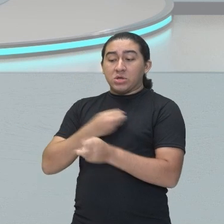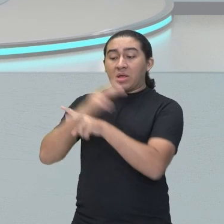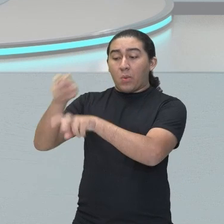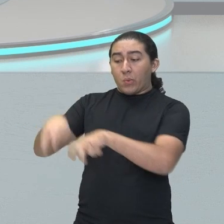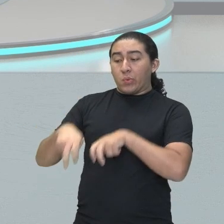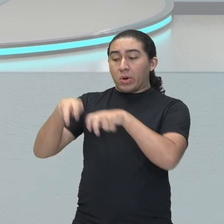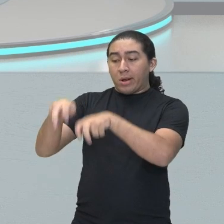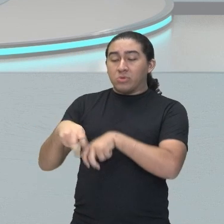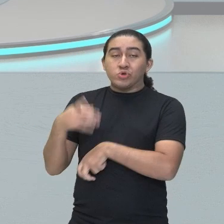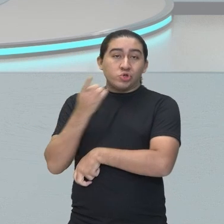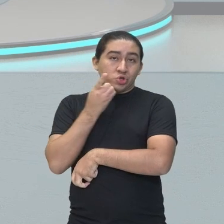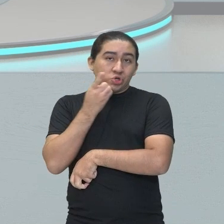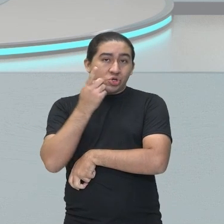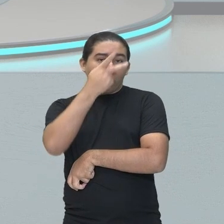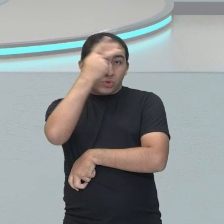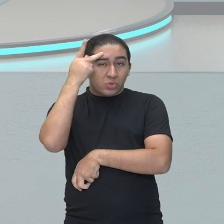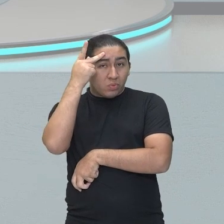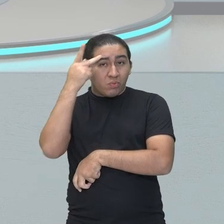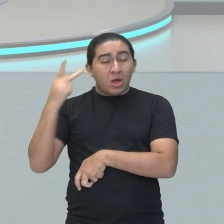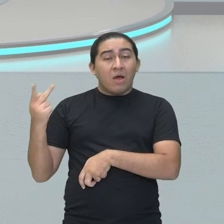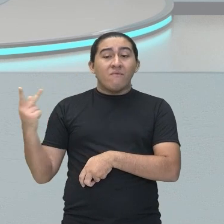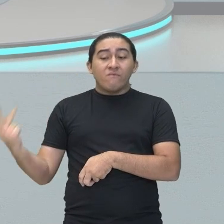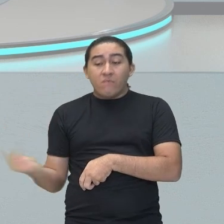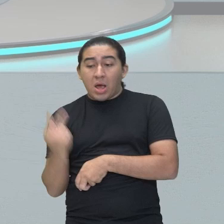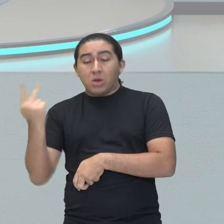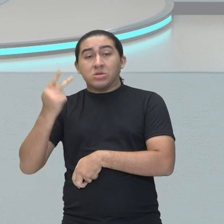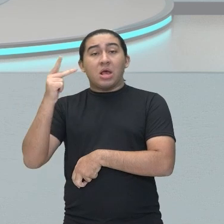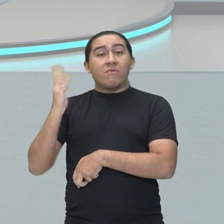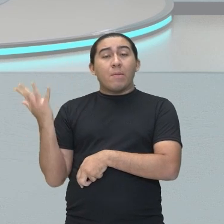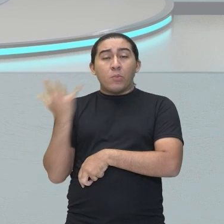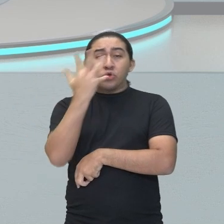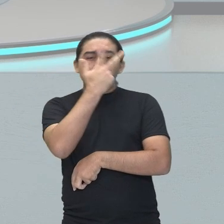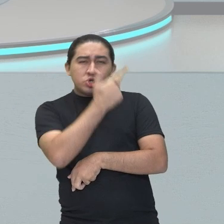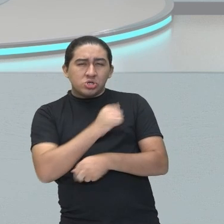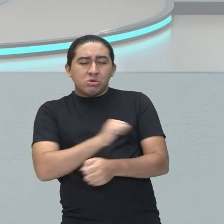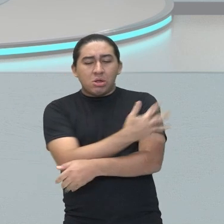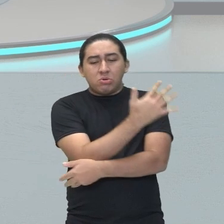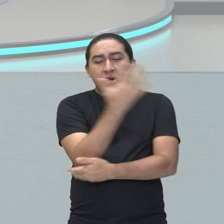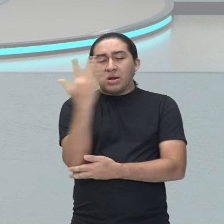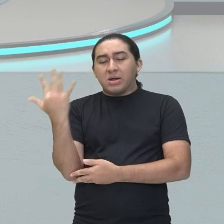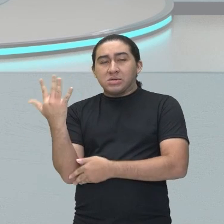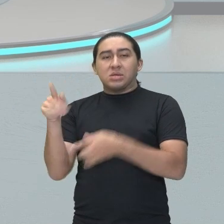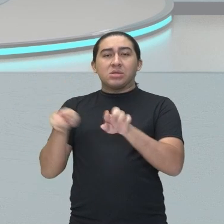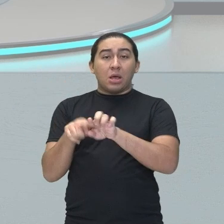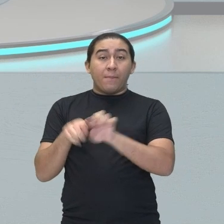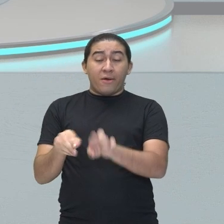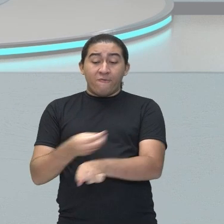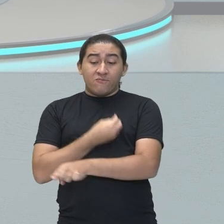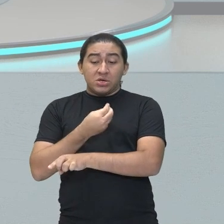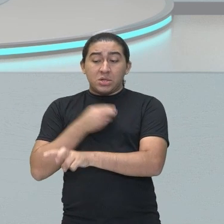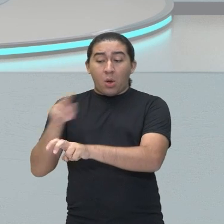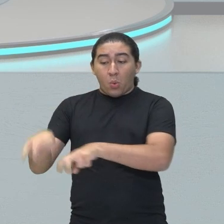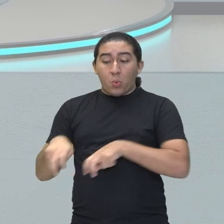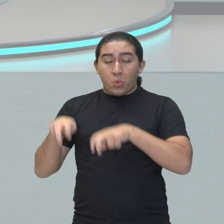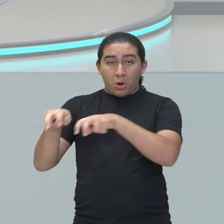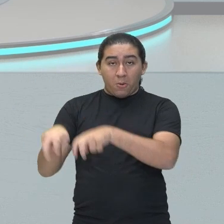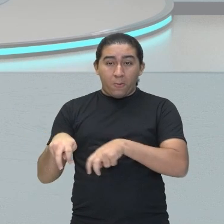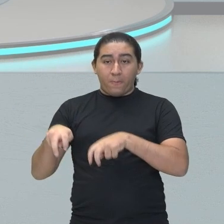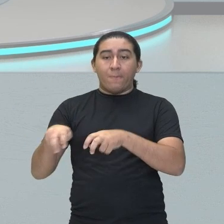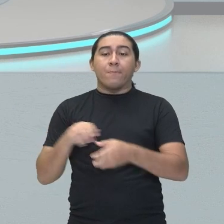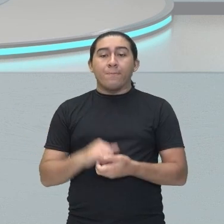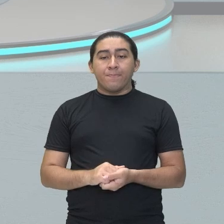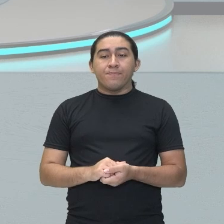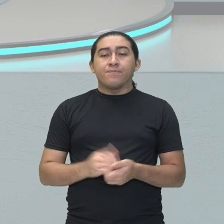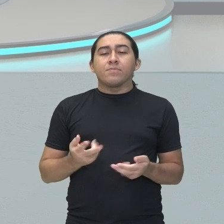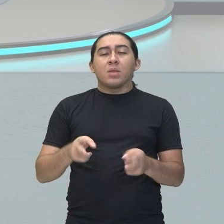cotidiano. Então, eles exaltavam a beleza da natureza, exaltavam a vida no campo. Então, por isso